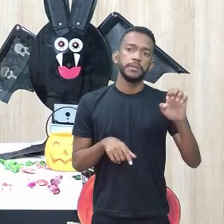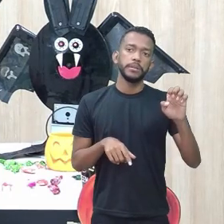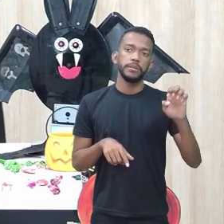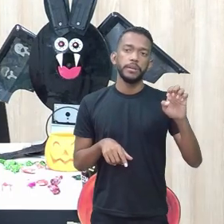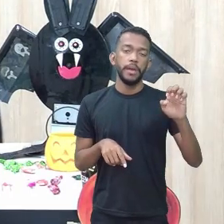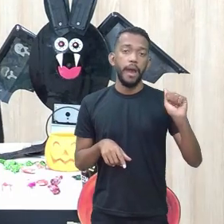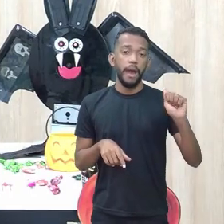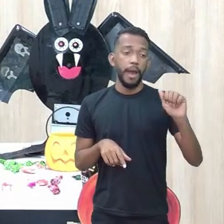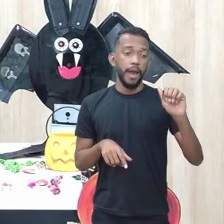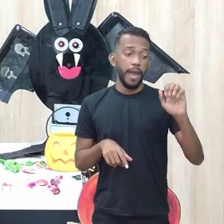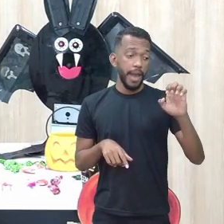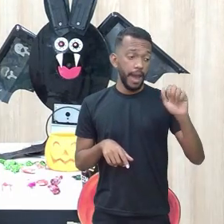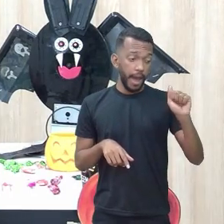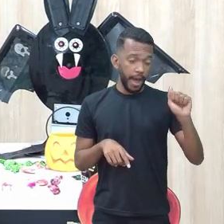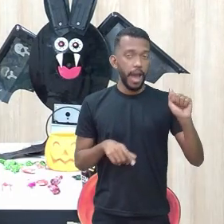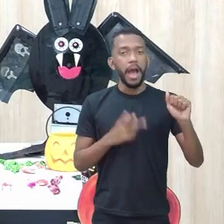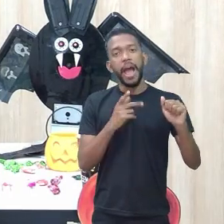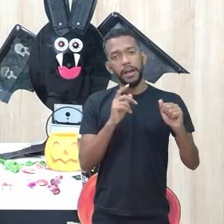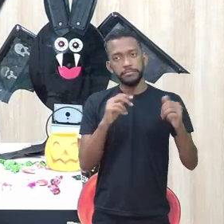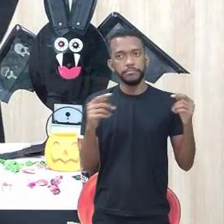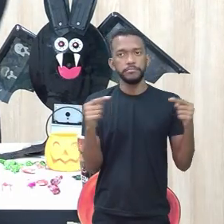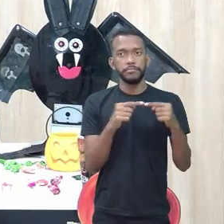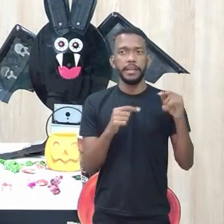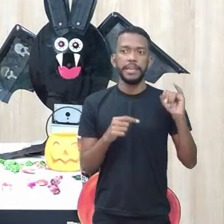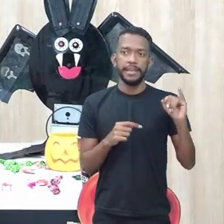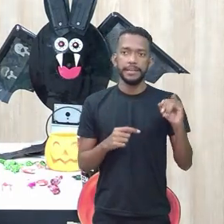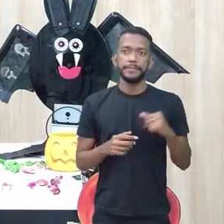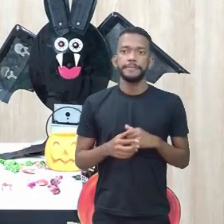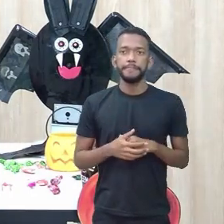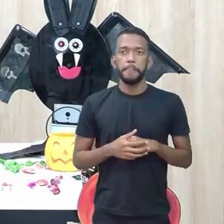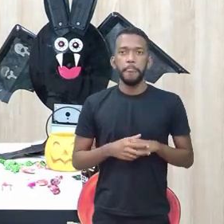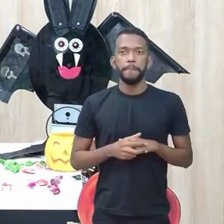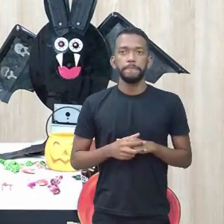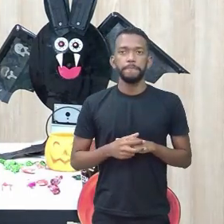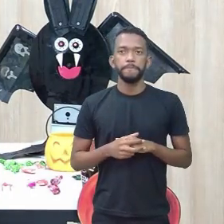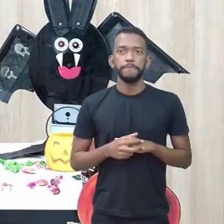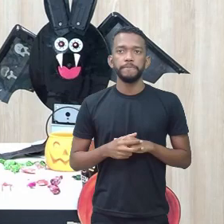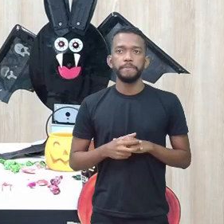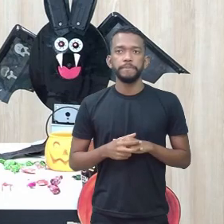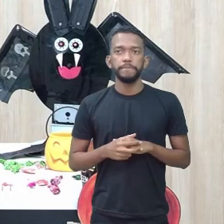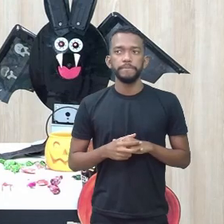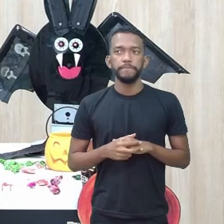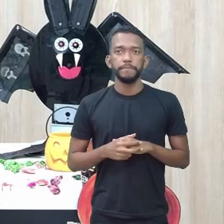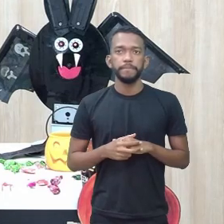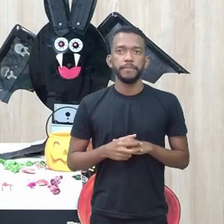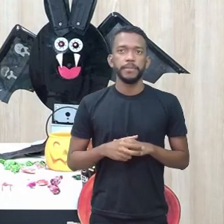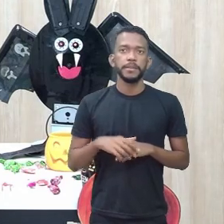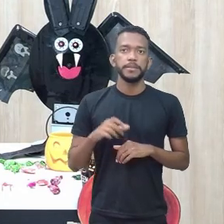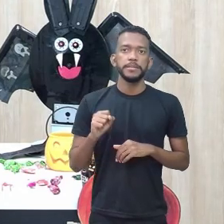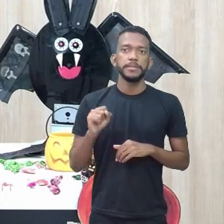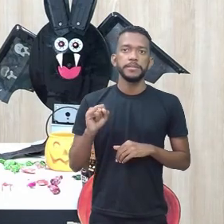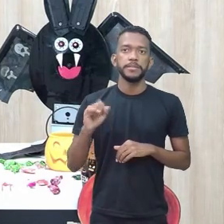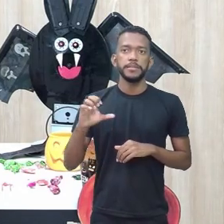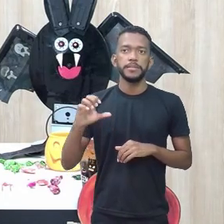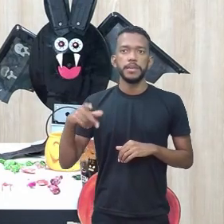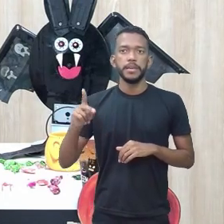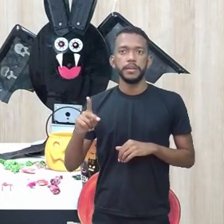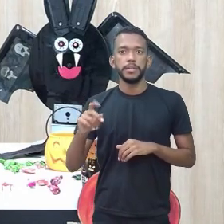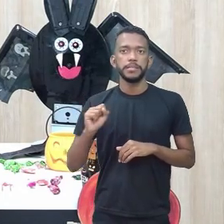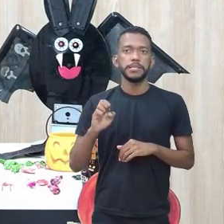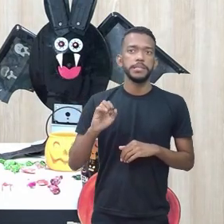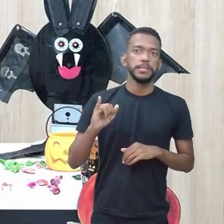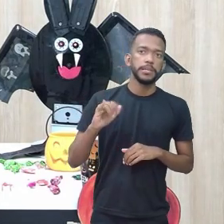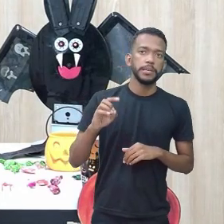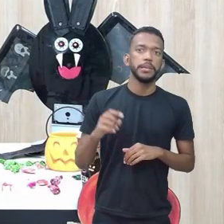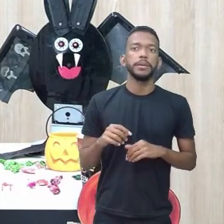treat. Ou dois E's, ou um E e um A, som de I. Então, é igual aqui, ó. Sick, seek, tá?